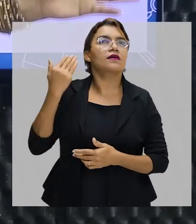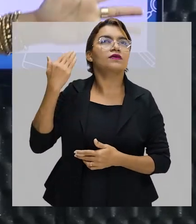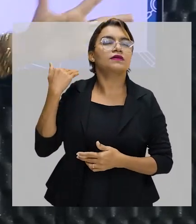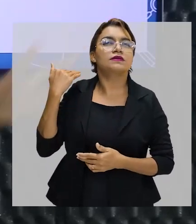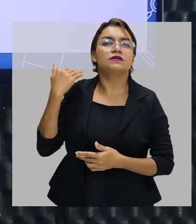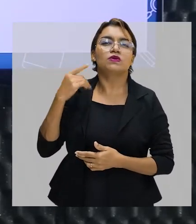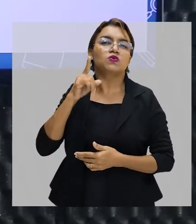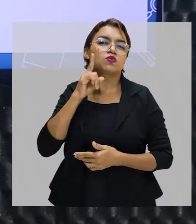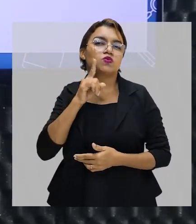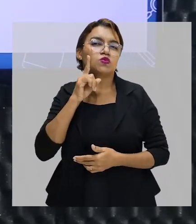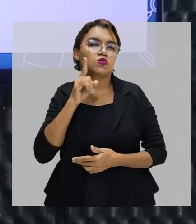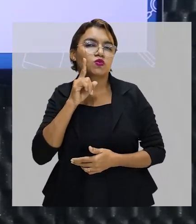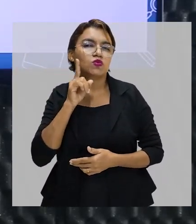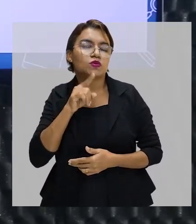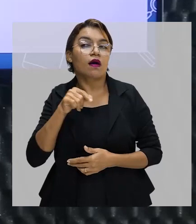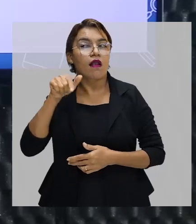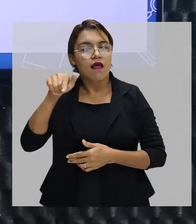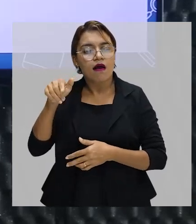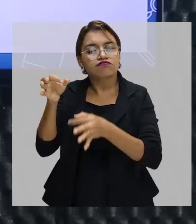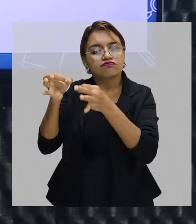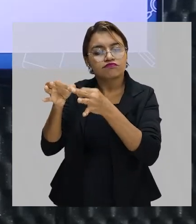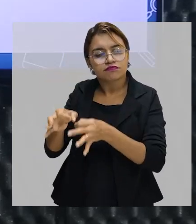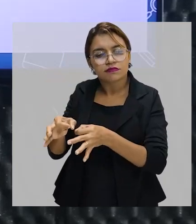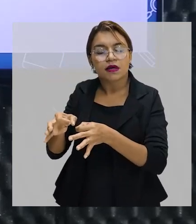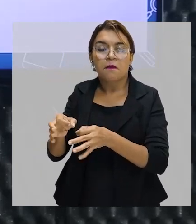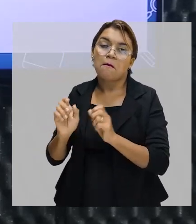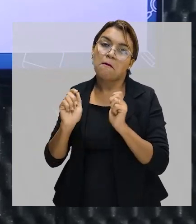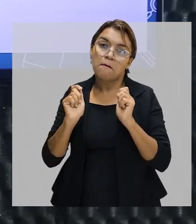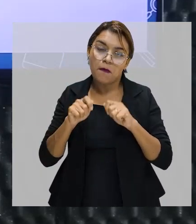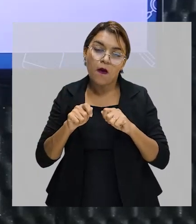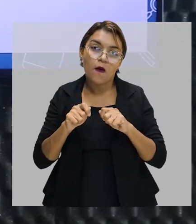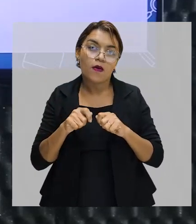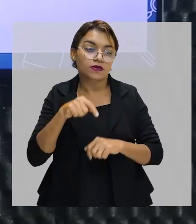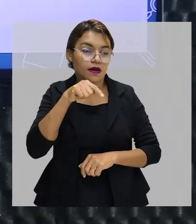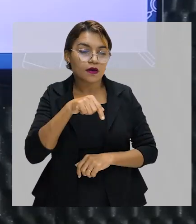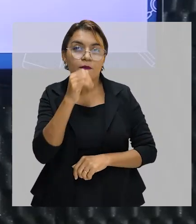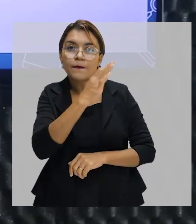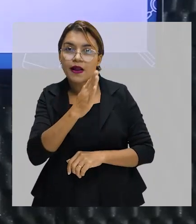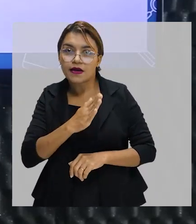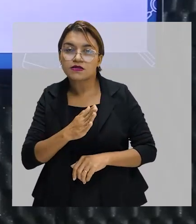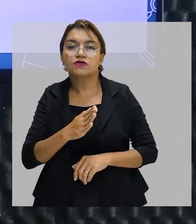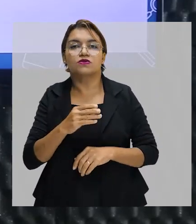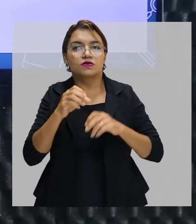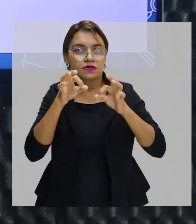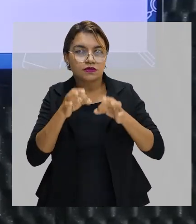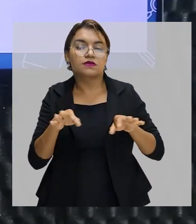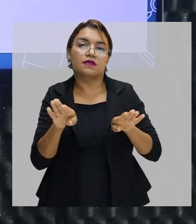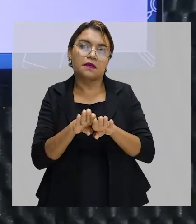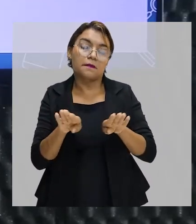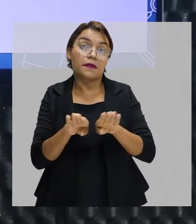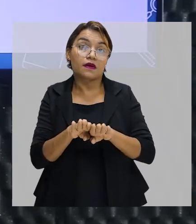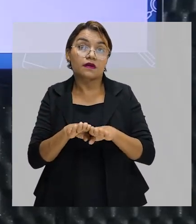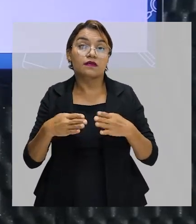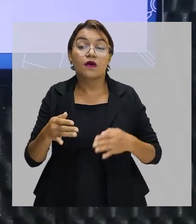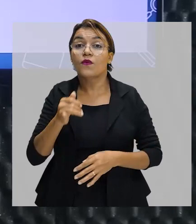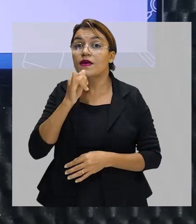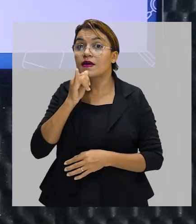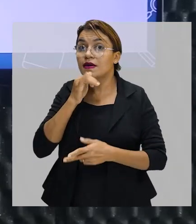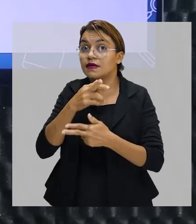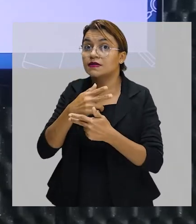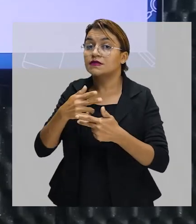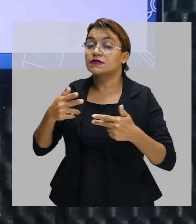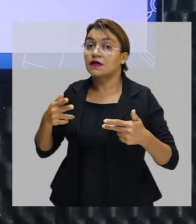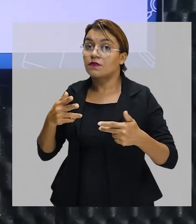Estados Unidos, deu certo lá, pode dar certo no Brasil. Então, exemplos que vão